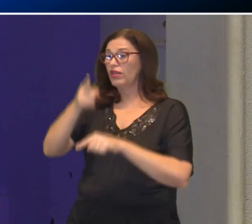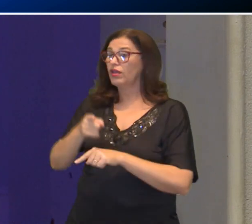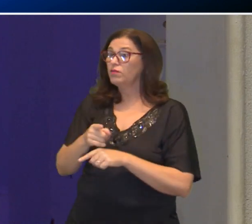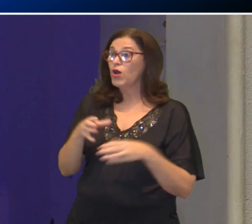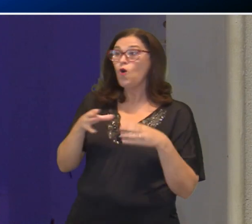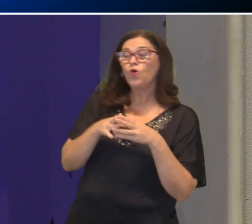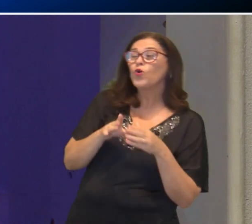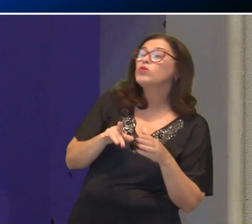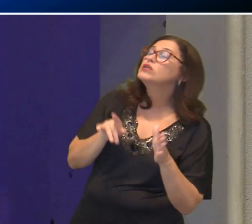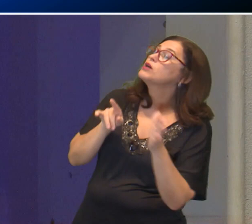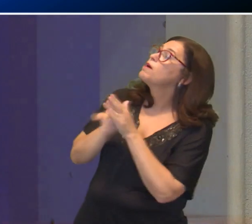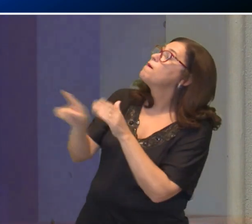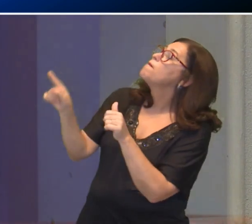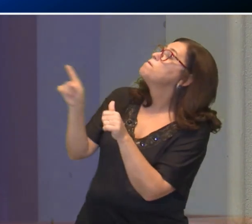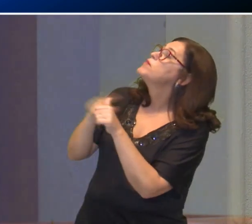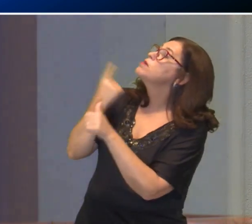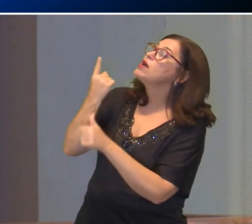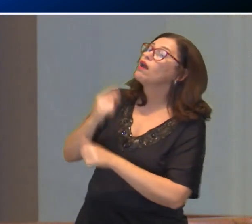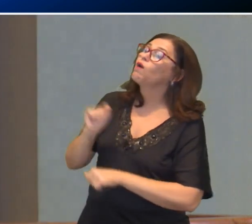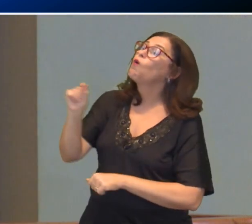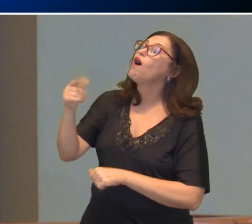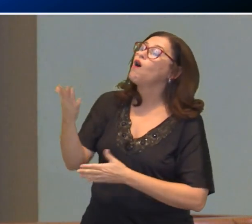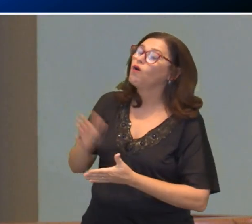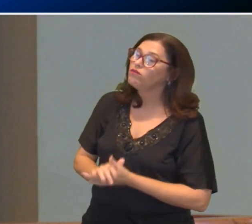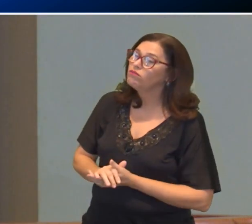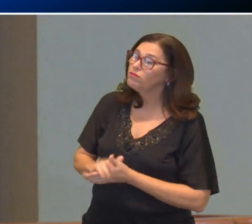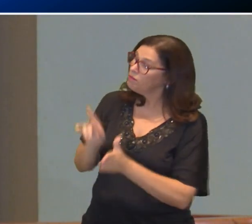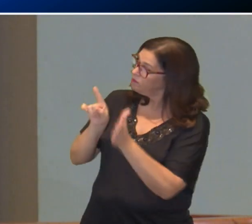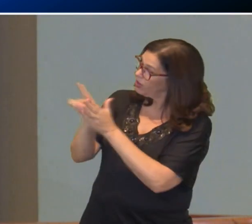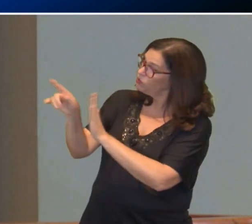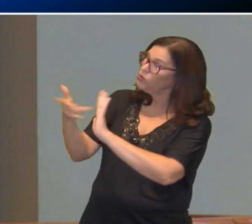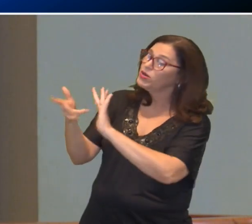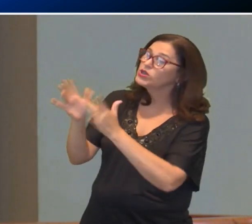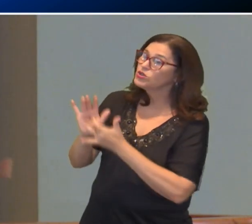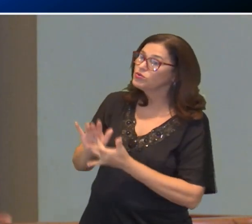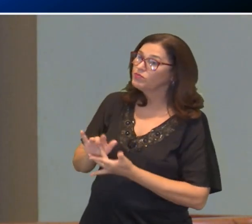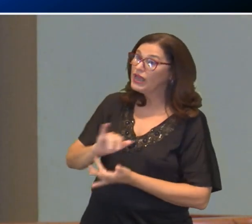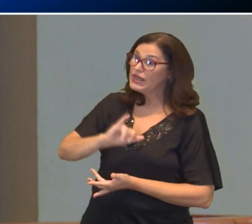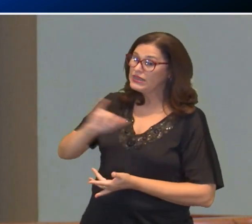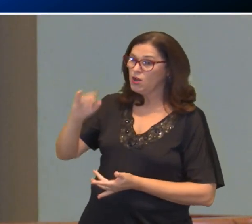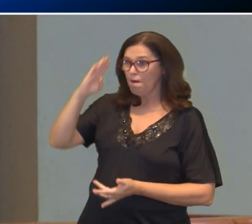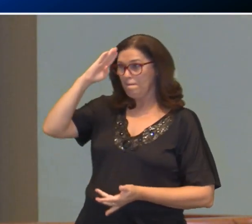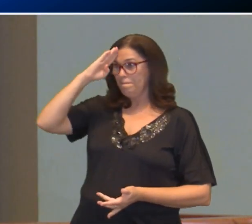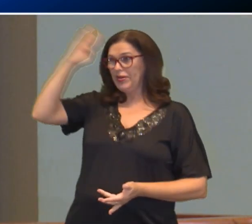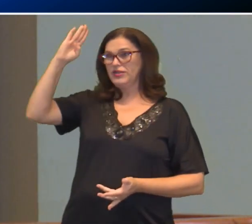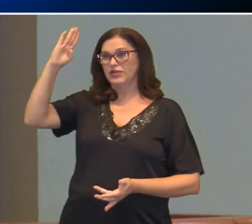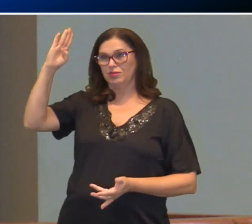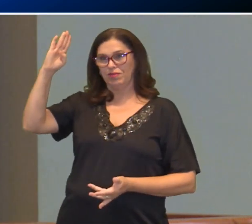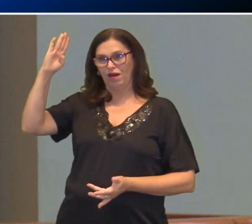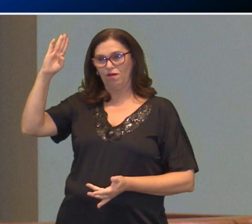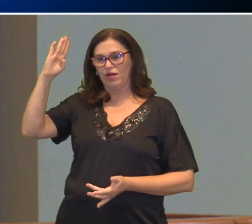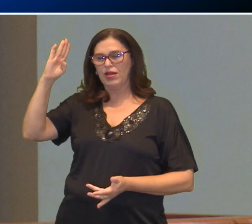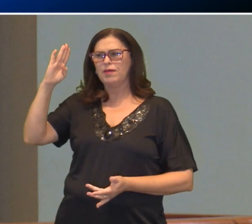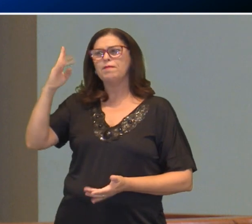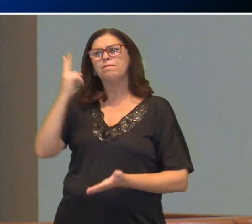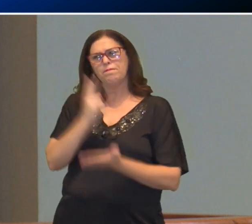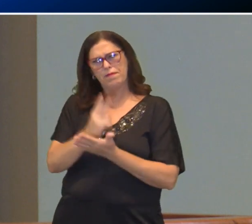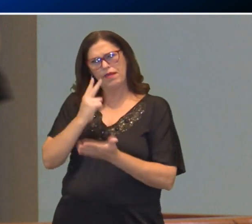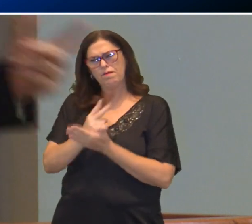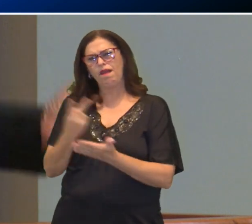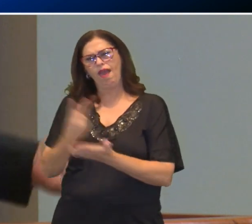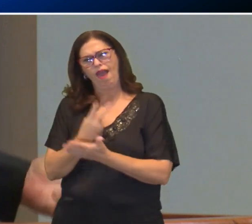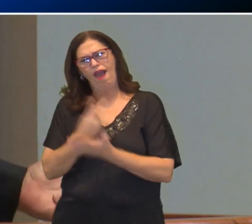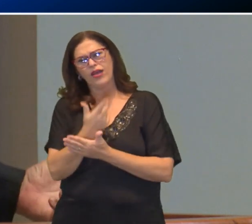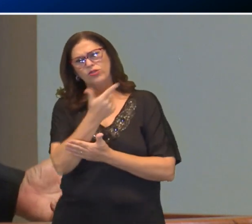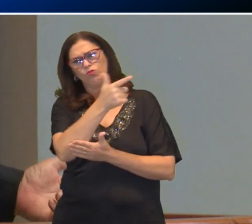o primeiro, porque se ele obedecesse a Deus no principal, ainda que falhasse